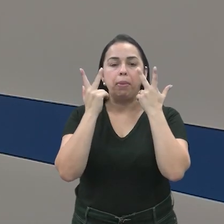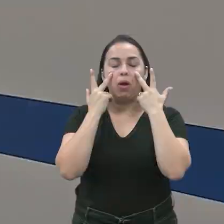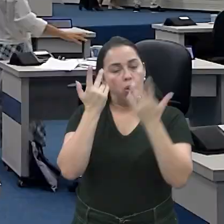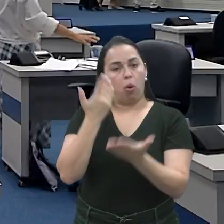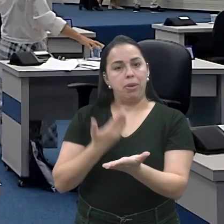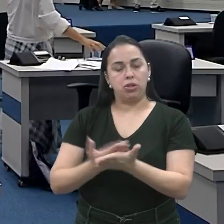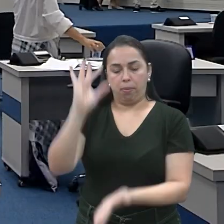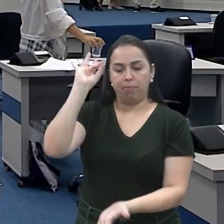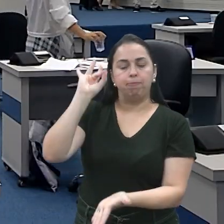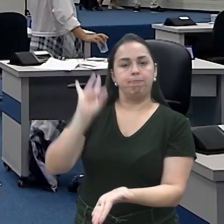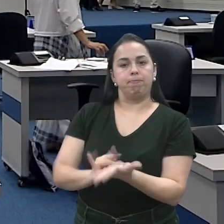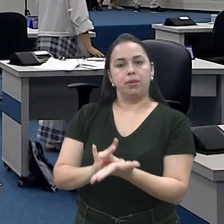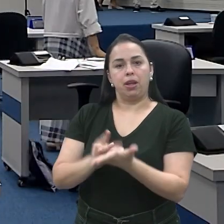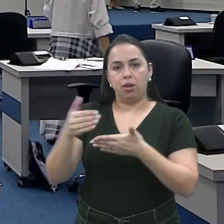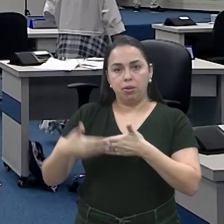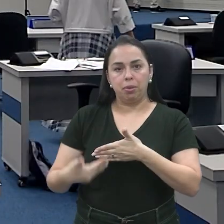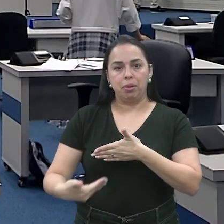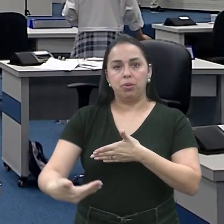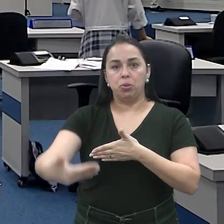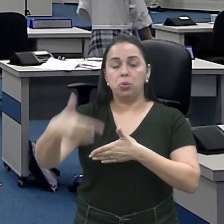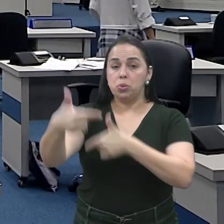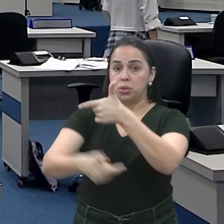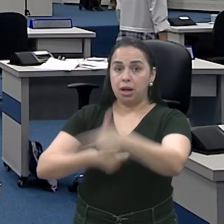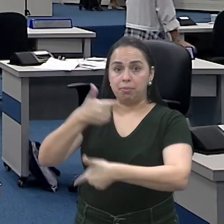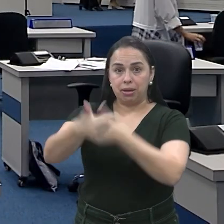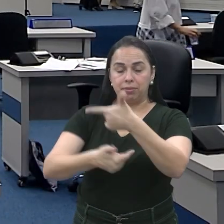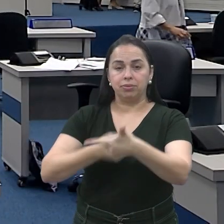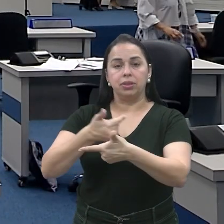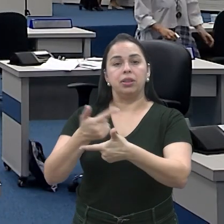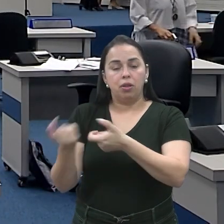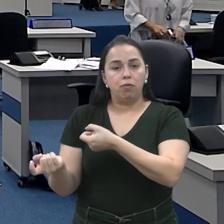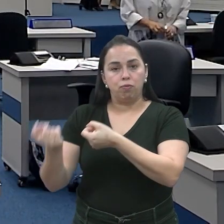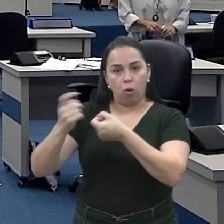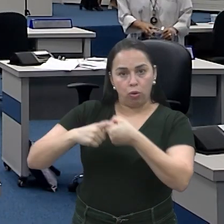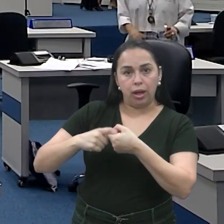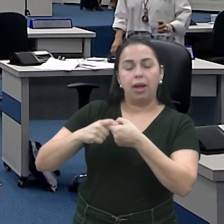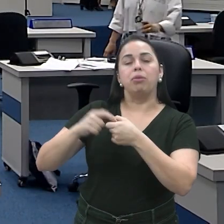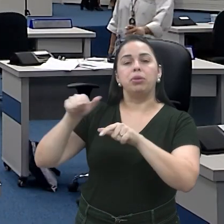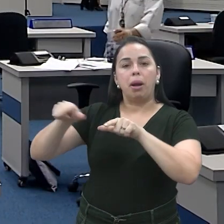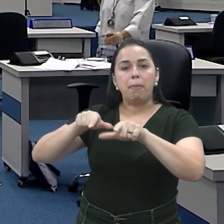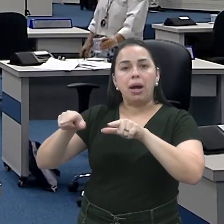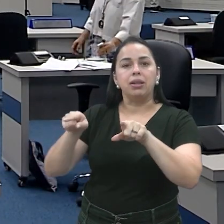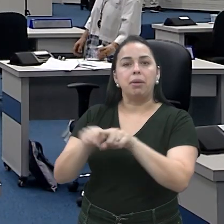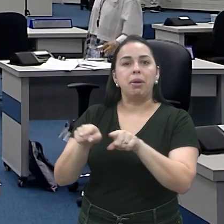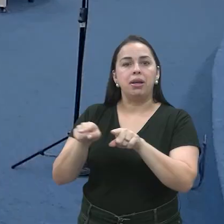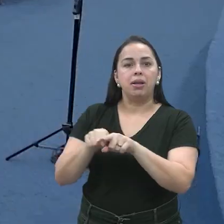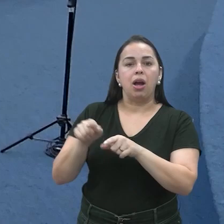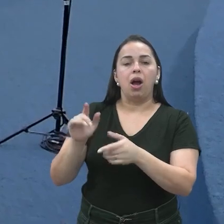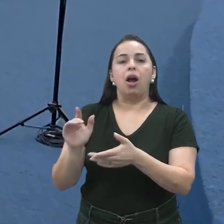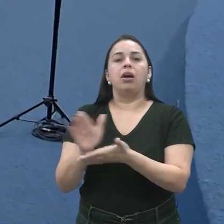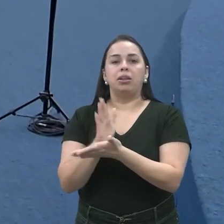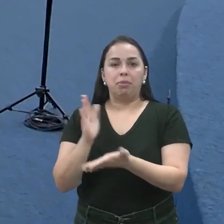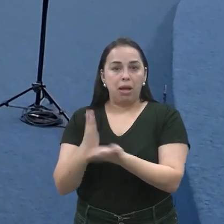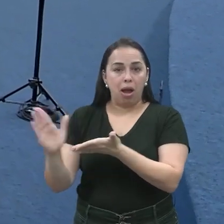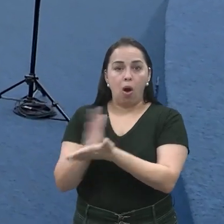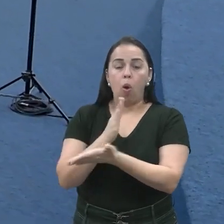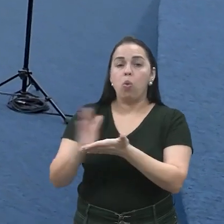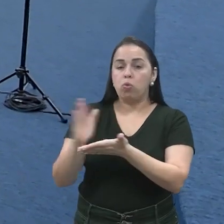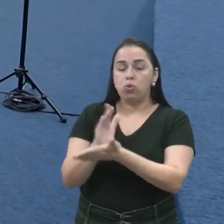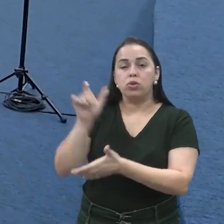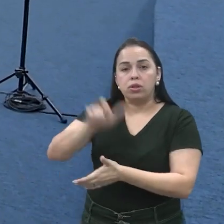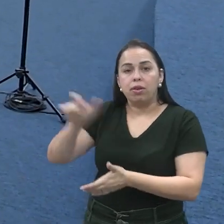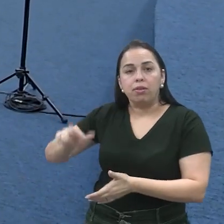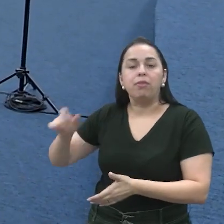terça-feira marca o início oficial da nova legislatura da Câmara, um retorno para os vereadores reeleitos e começo dos trabalhos